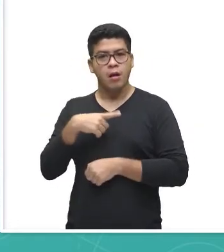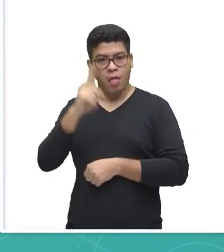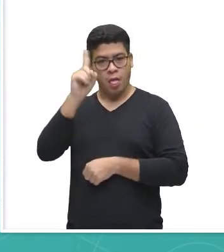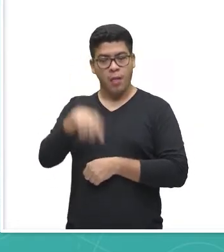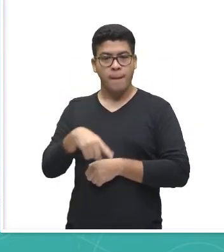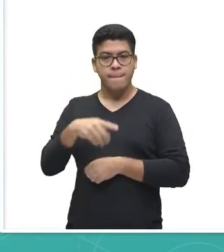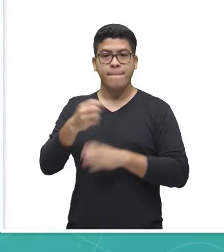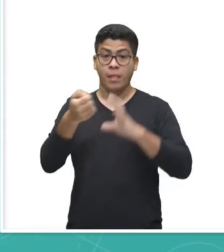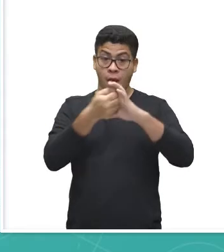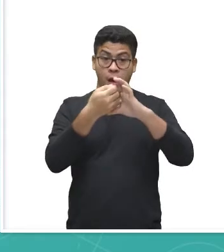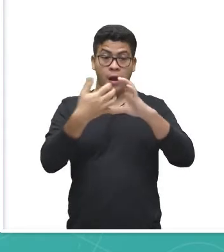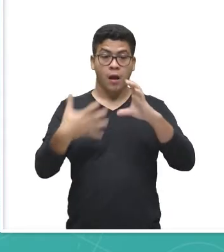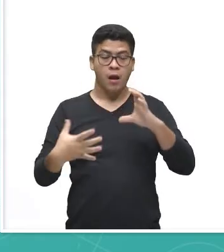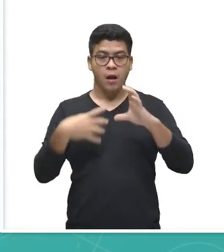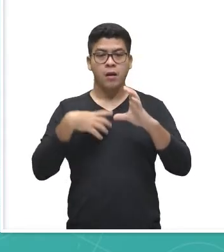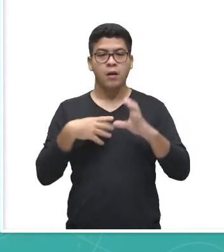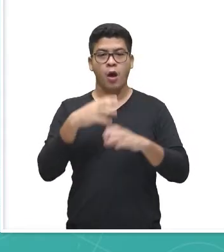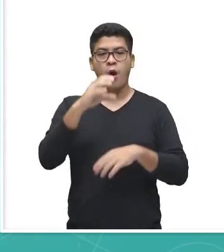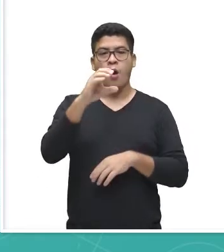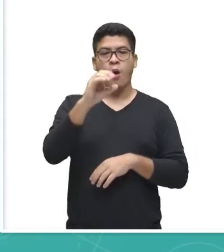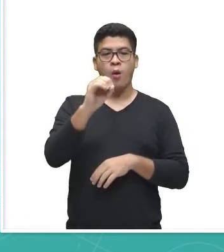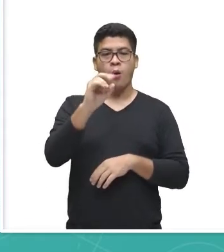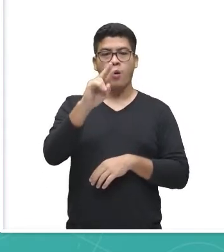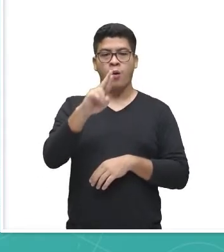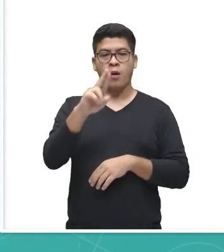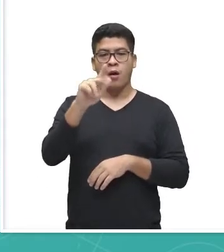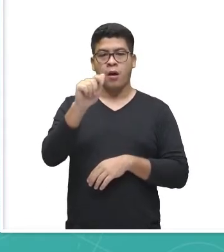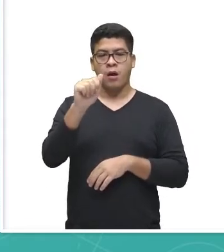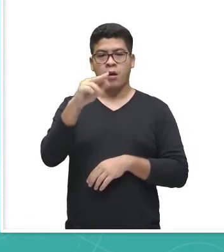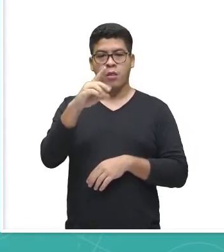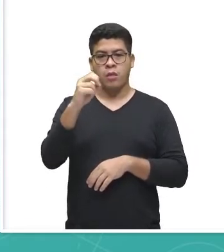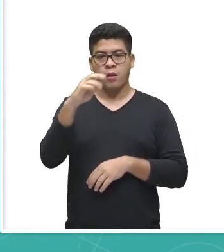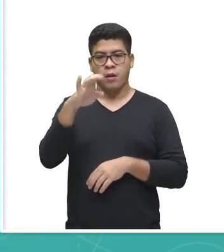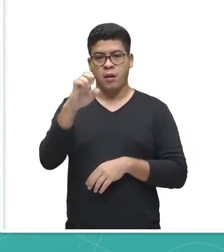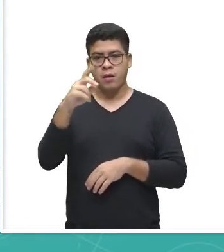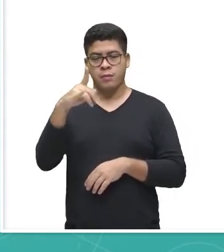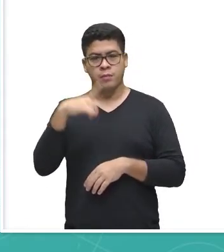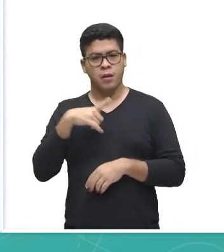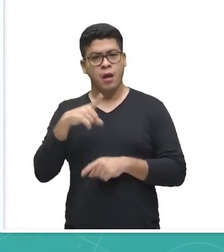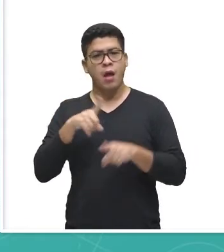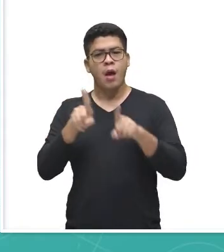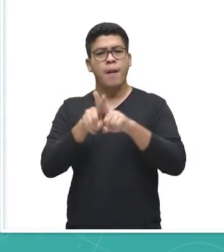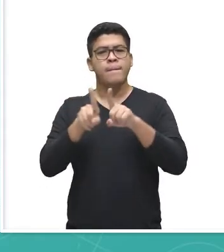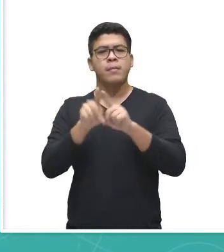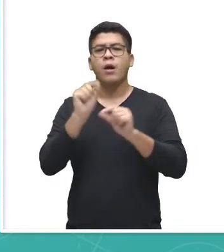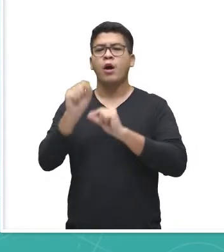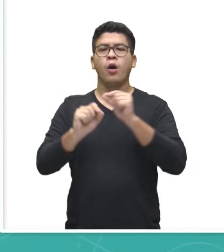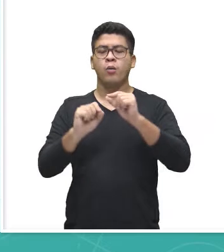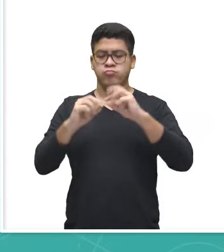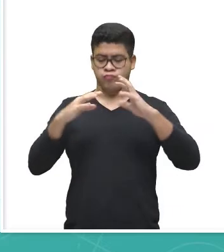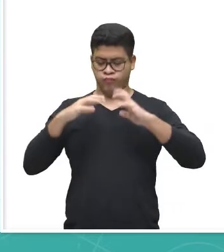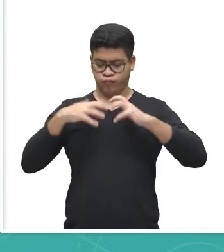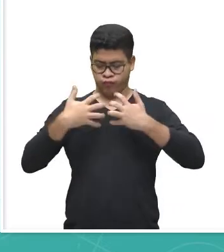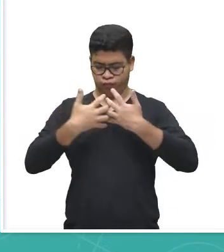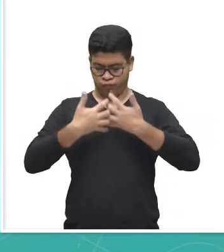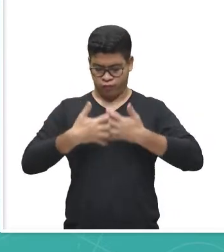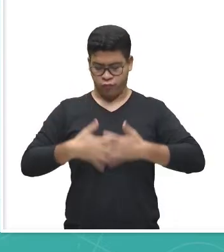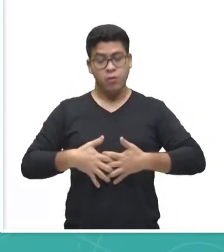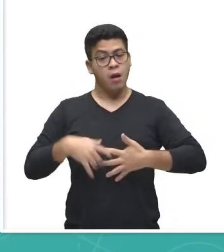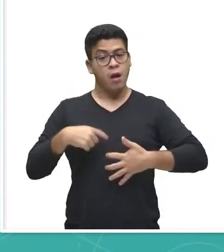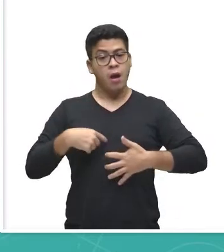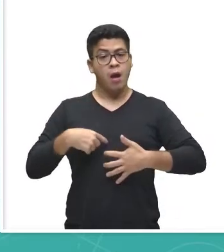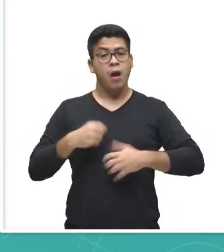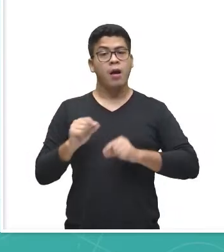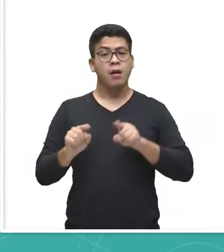de propriedades organolépticas, que vem aí do grego organon, que quer dizer organismo, e leptos,